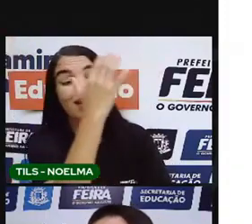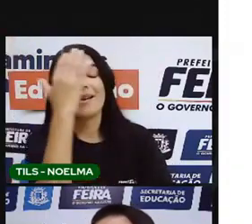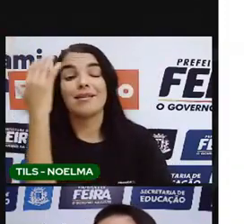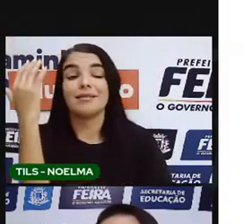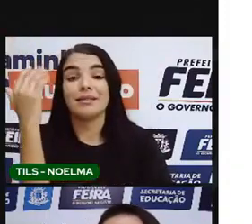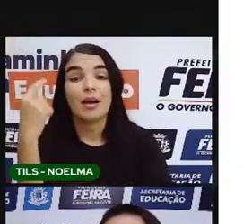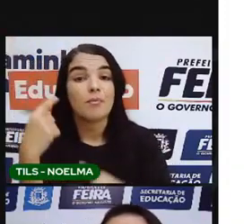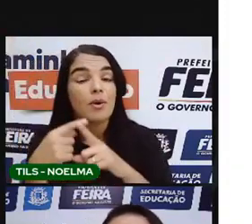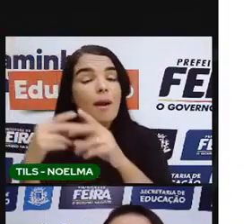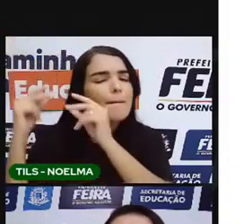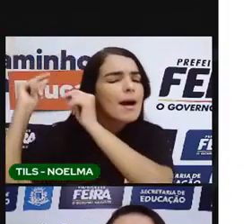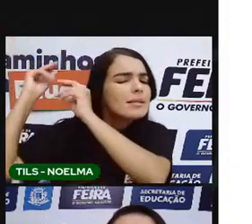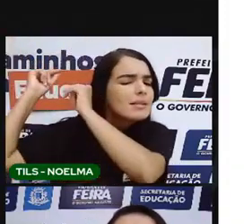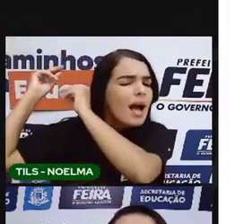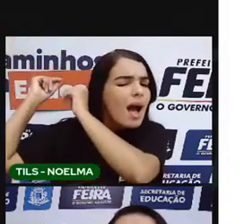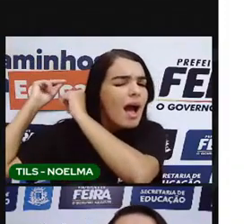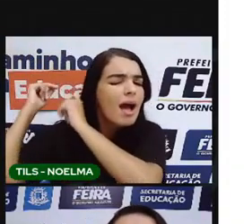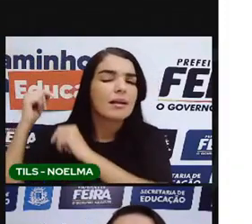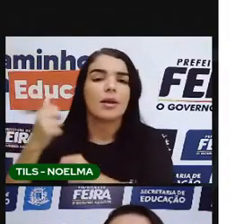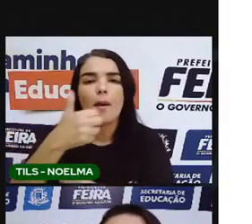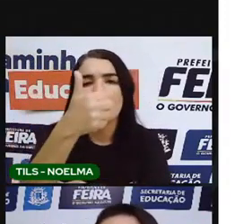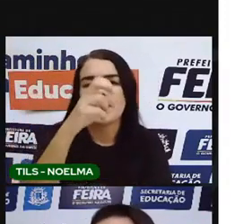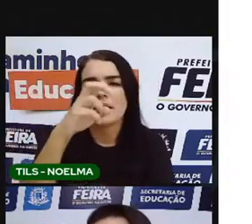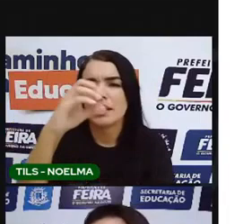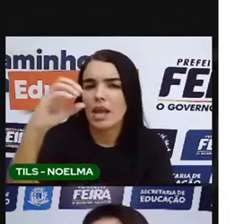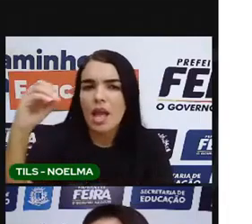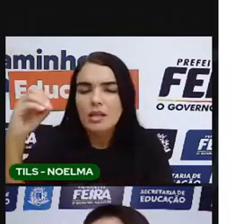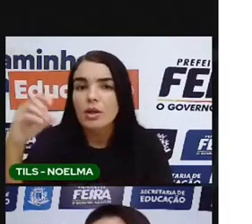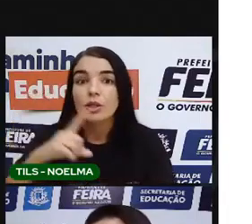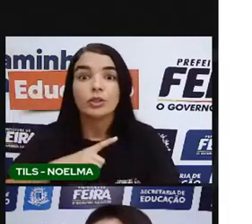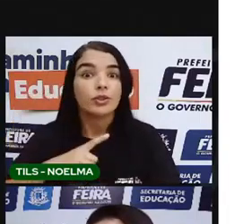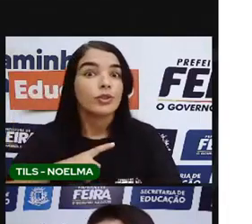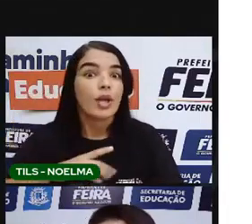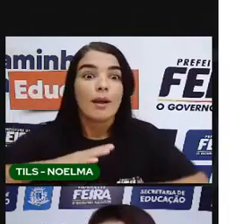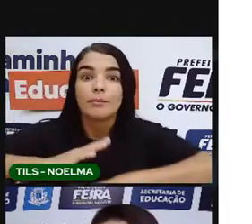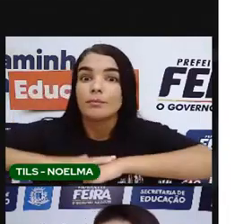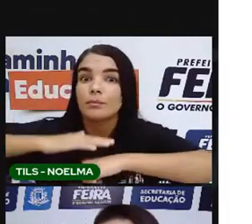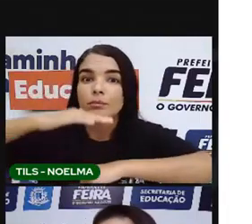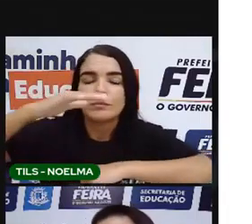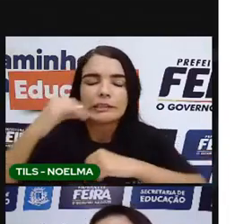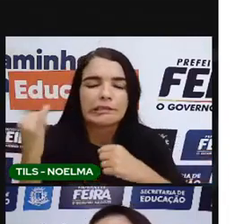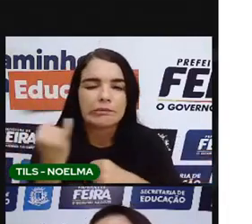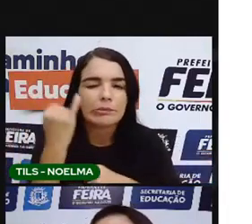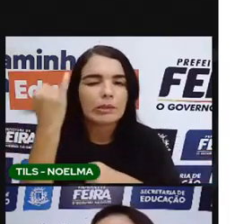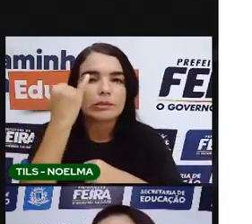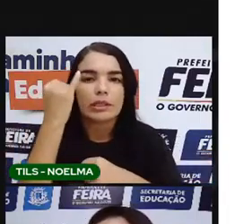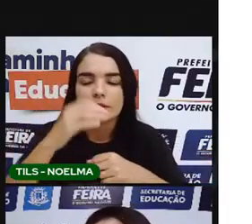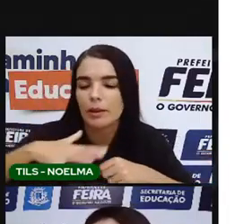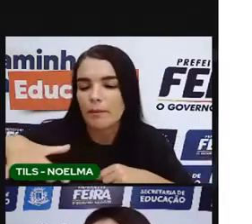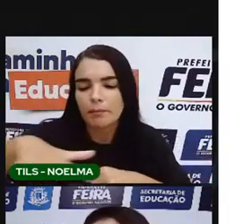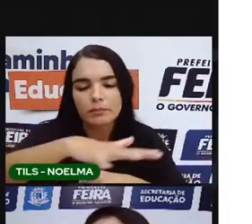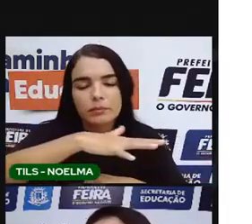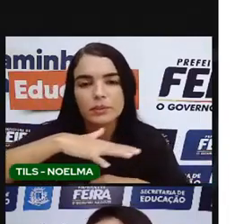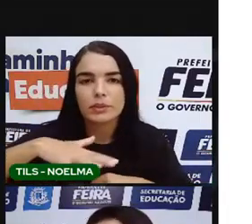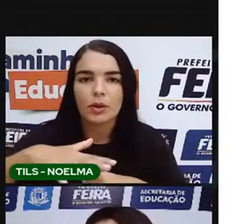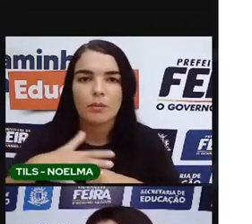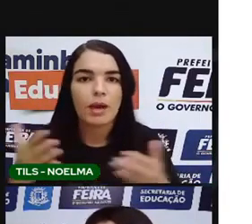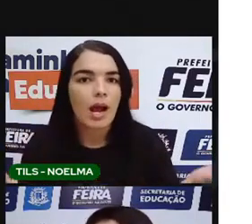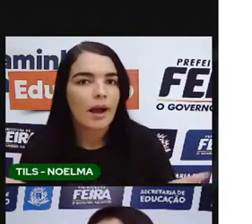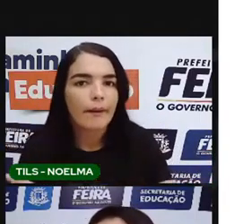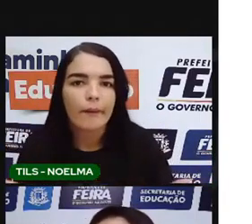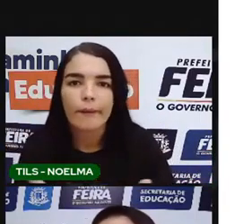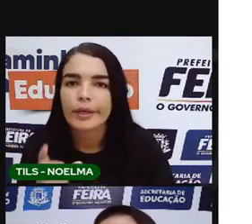época da colonização, a gente tinha aí mais de 90% aí dos biomas intactos, né? E hoje não restam